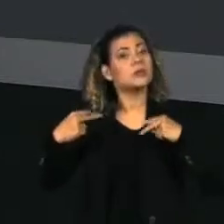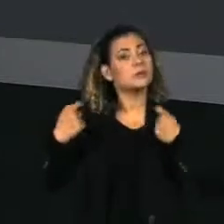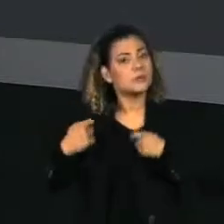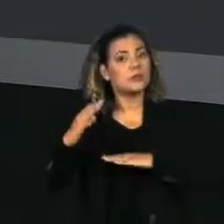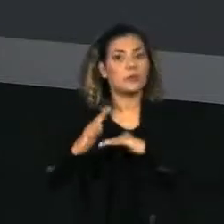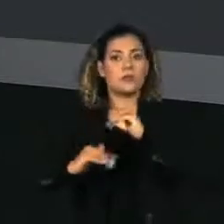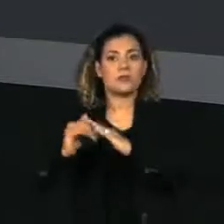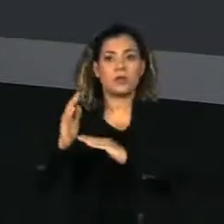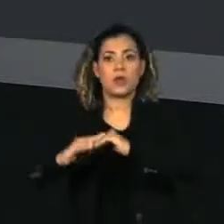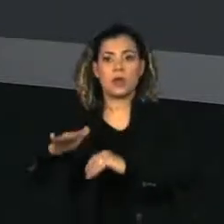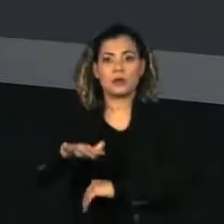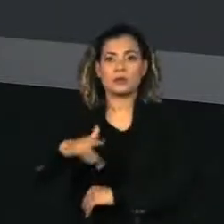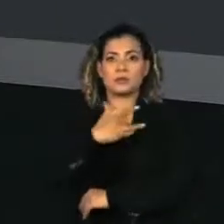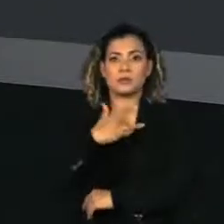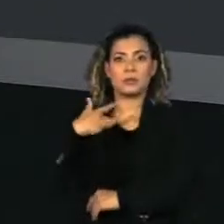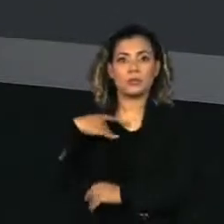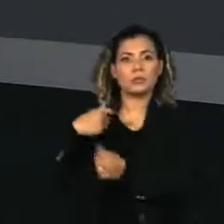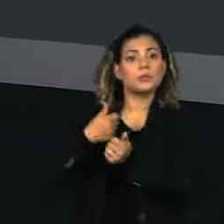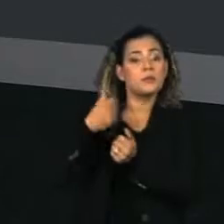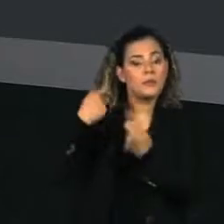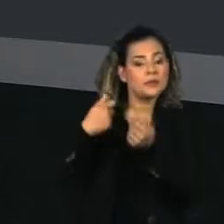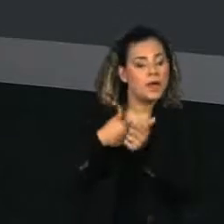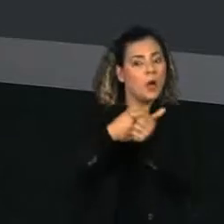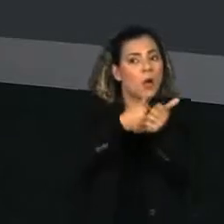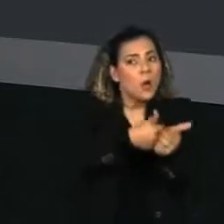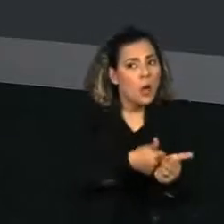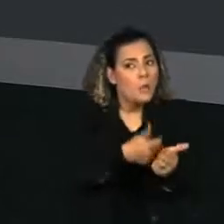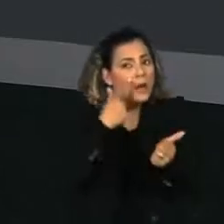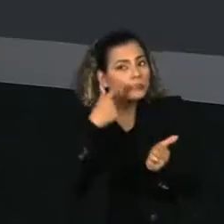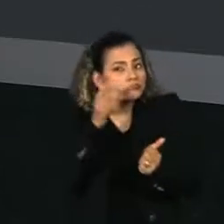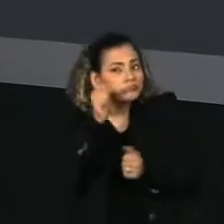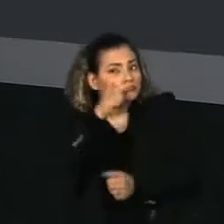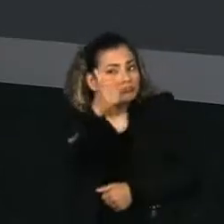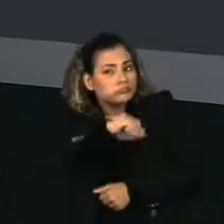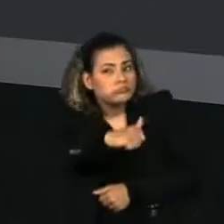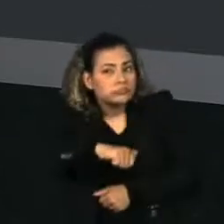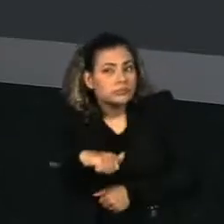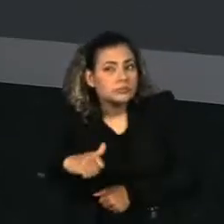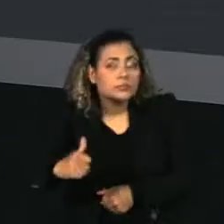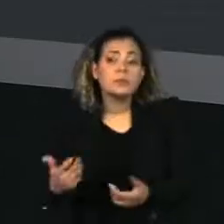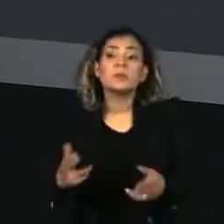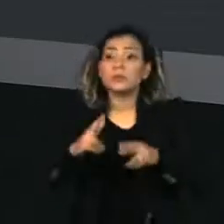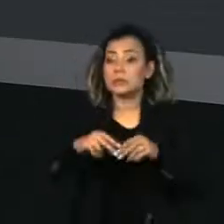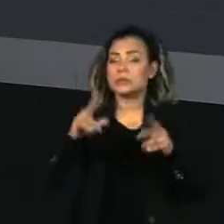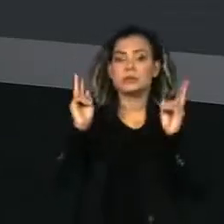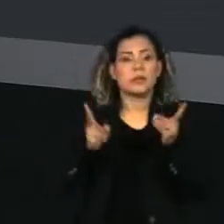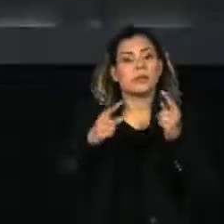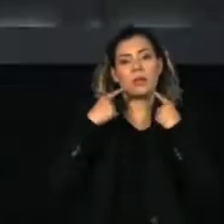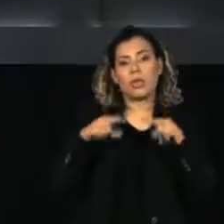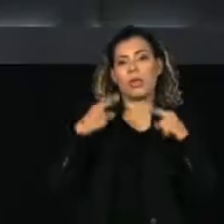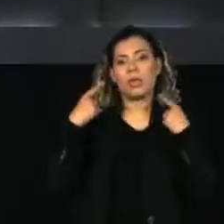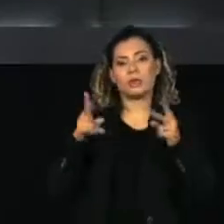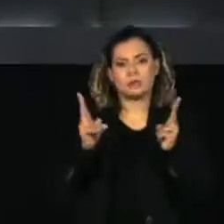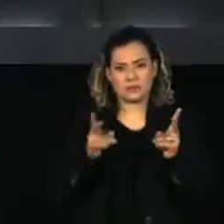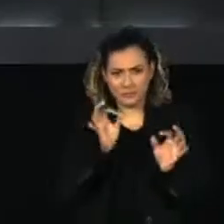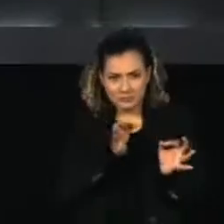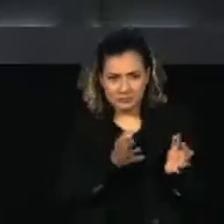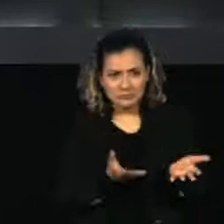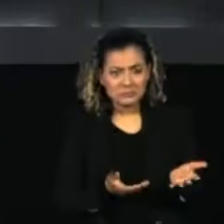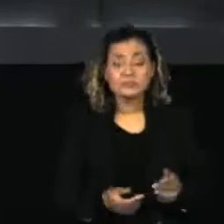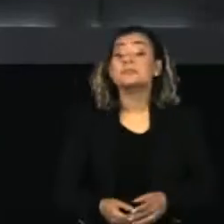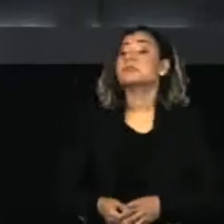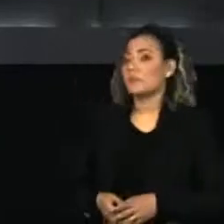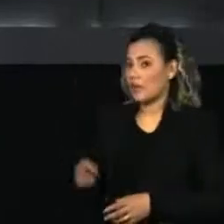por outros profissionais além do dermatologista. Eu imagino que essa seja uma queixa constante em consultório. Na